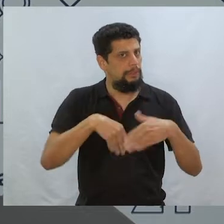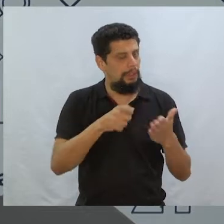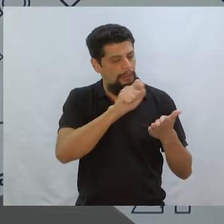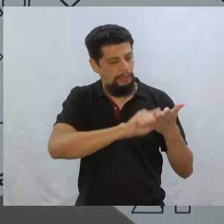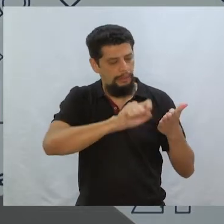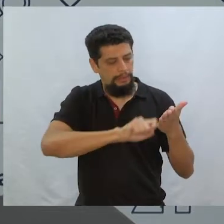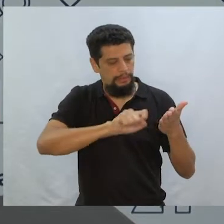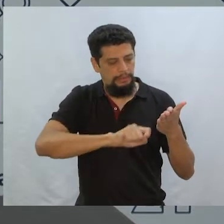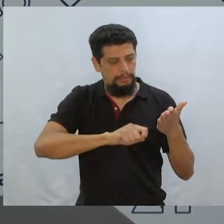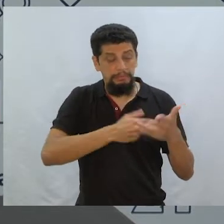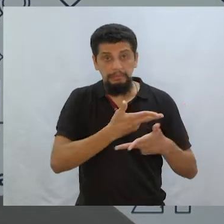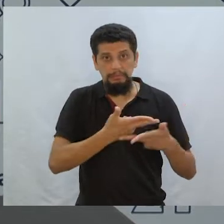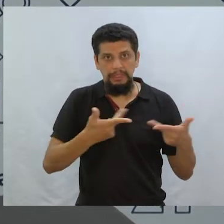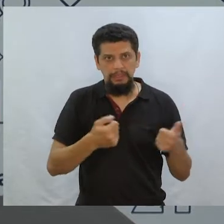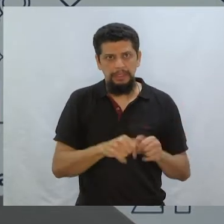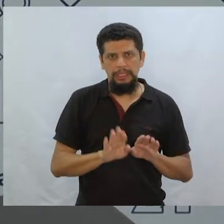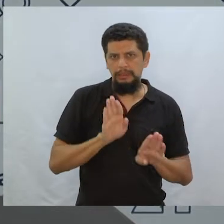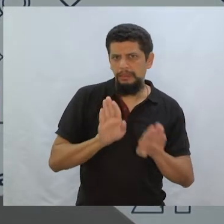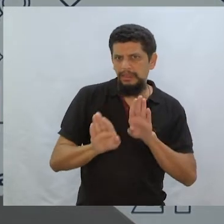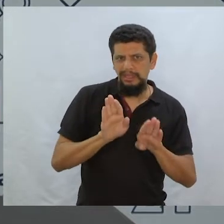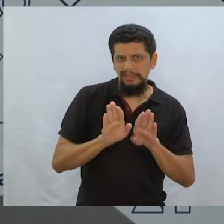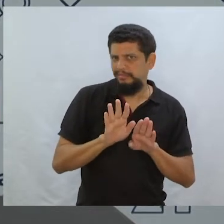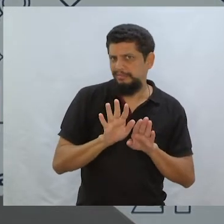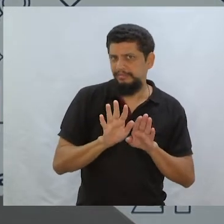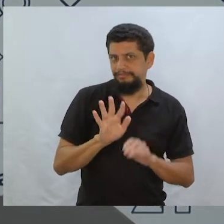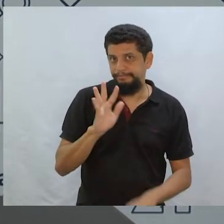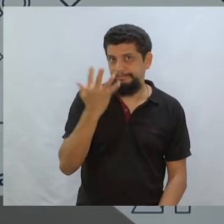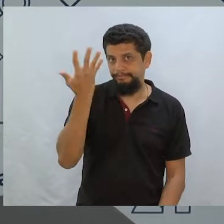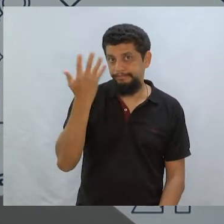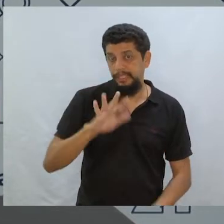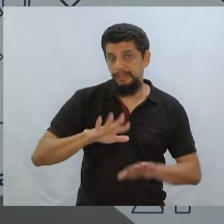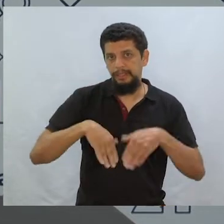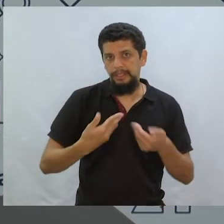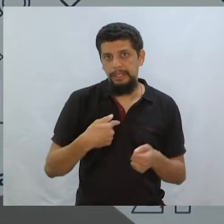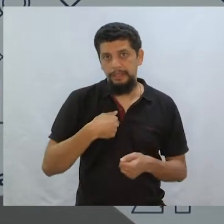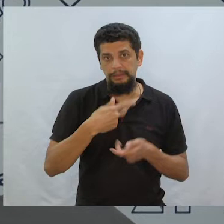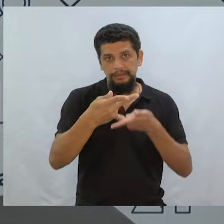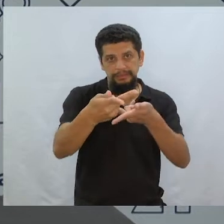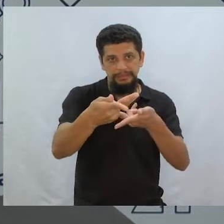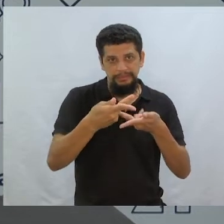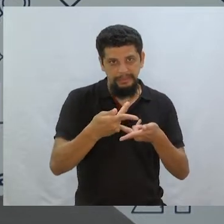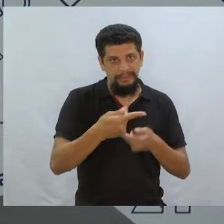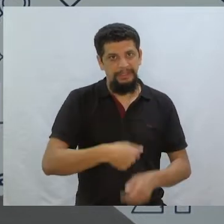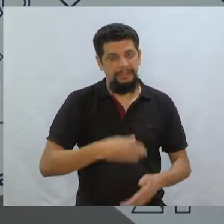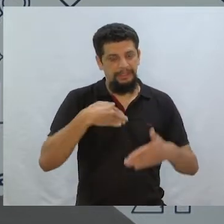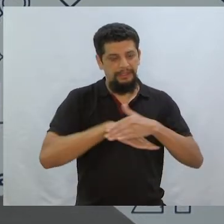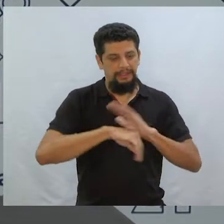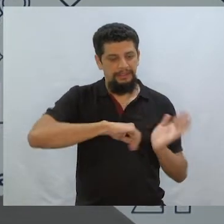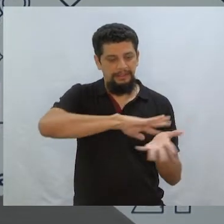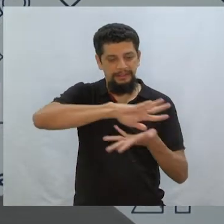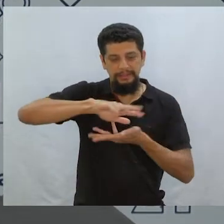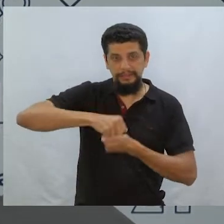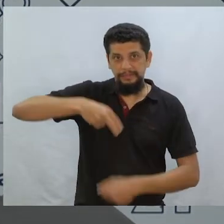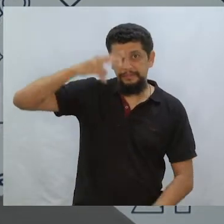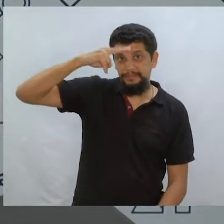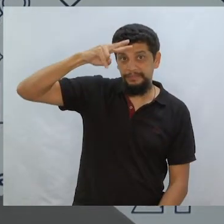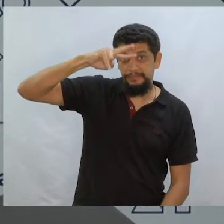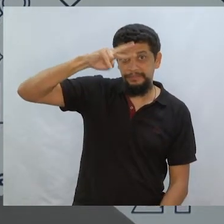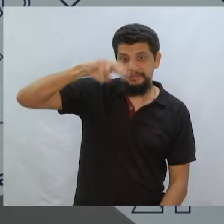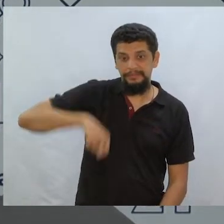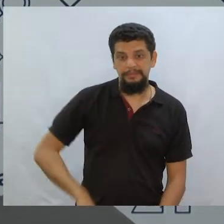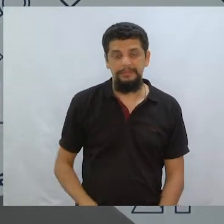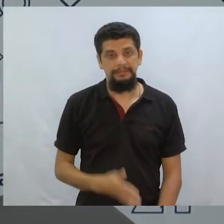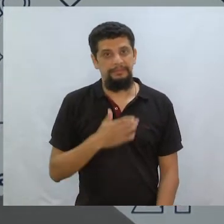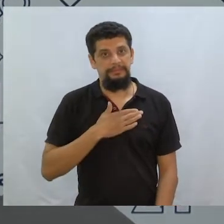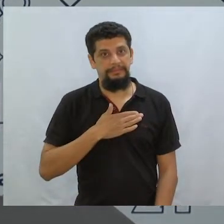quando a gente vai escrever alguma coisa normalmente não é assim que acontece então te convido agora pra gente entrar nessa história